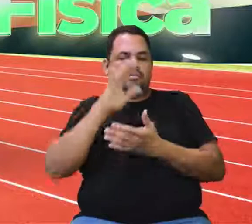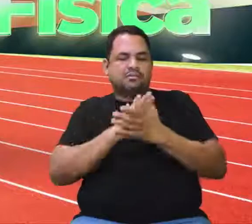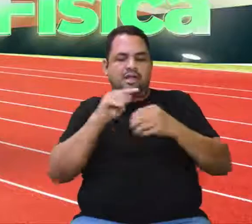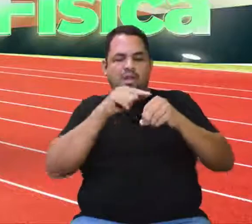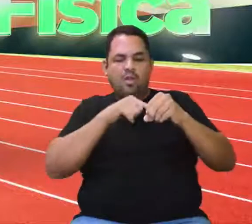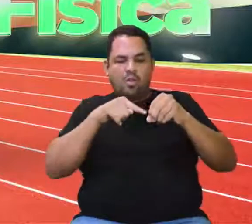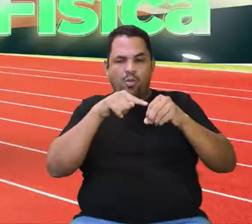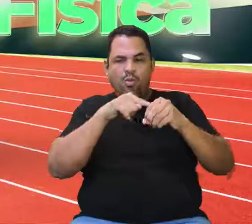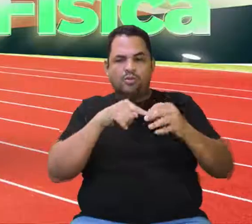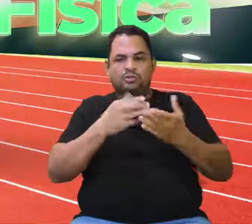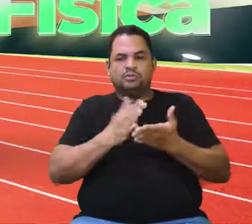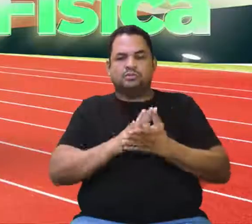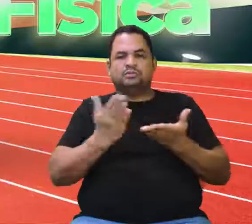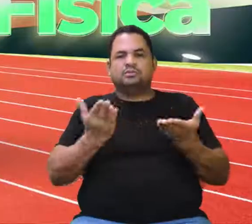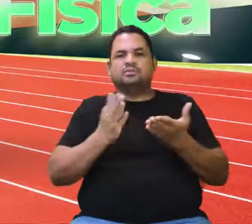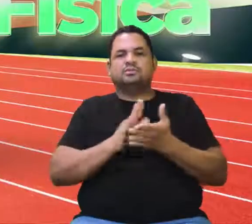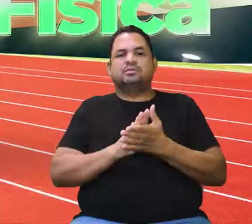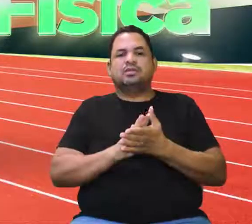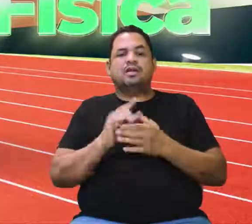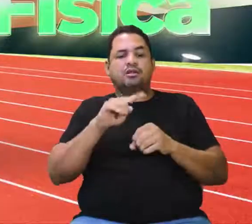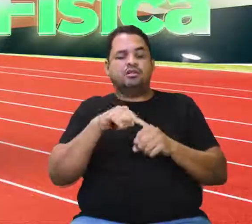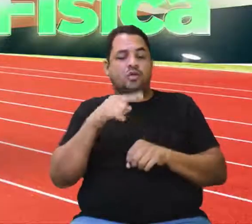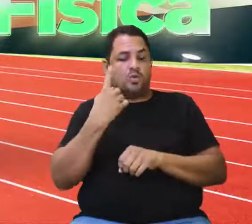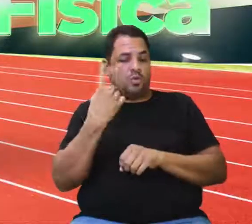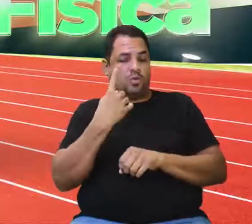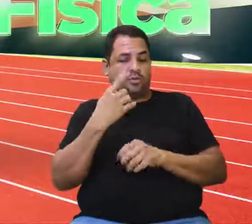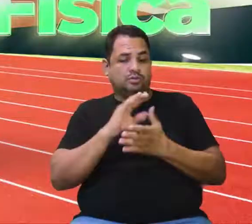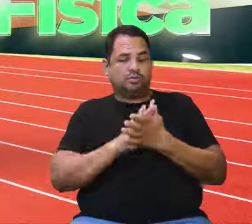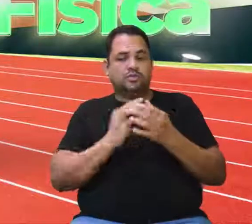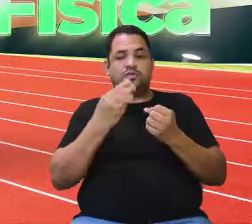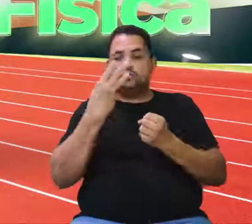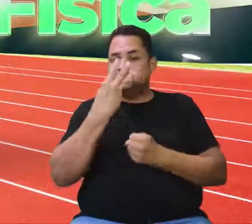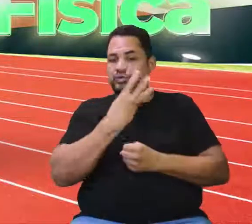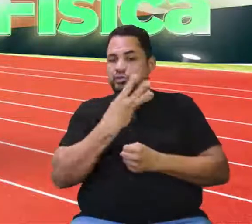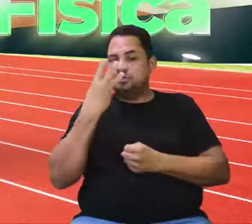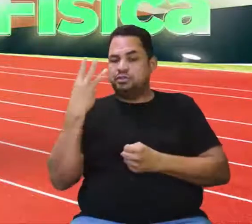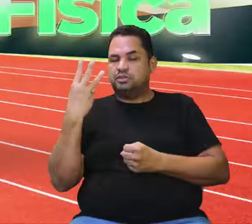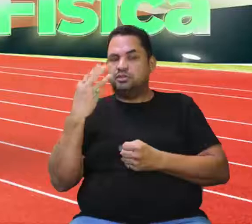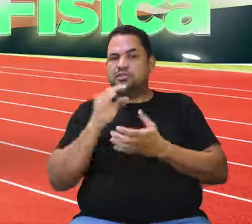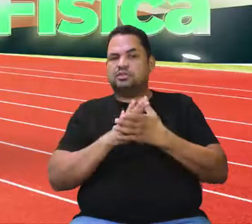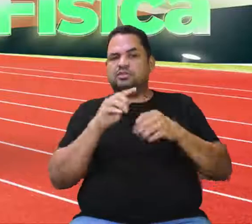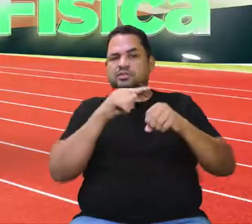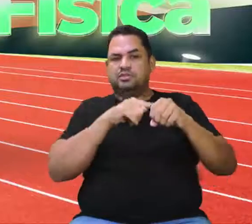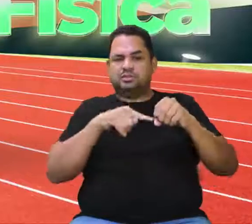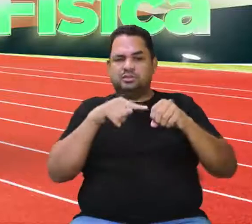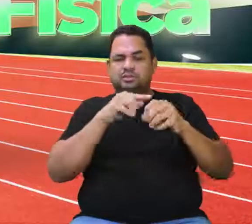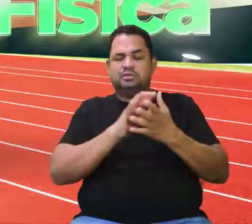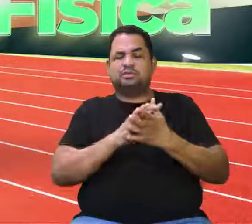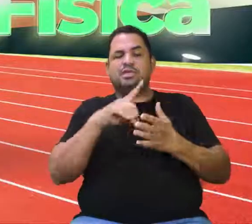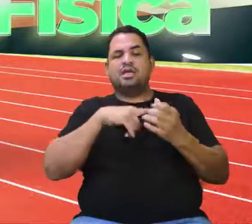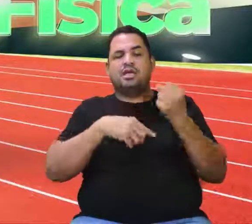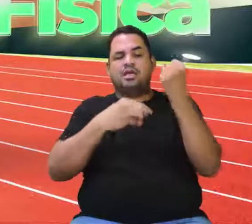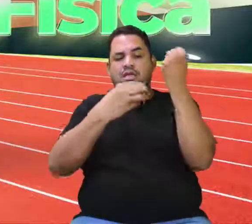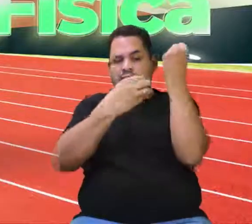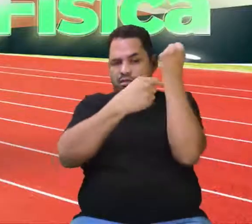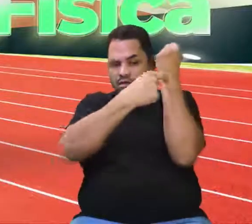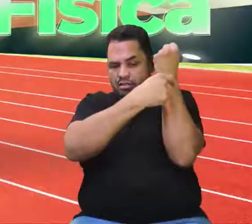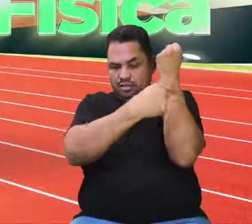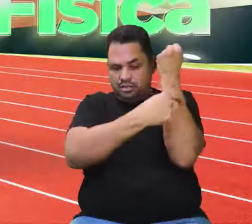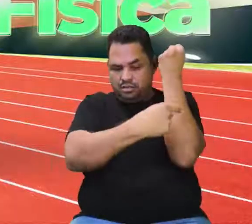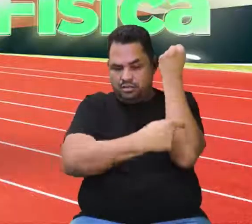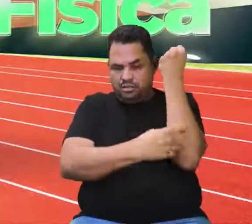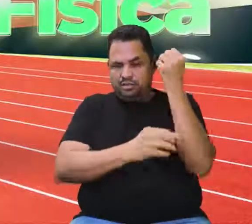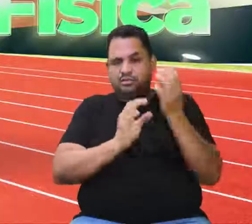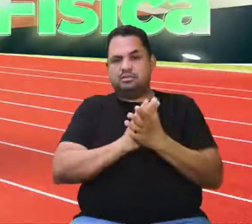de vocês. E imagina que não é só num disco, não, são nos 33, que são 33 vértebras ali que vai estar